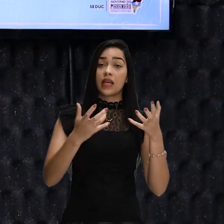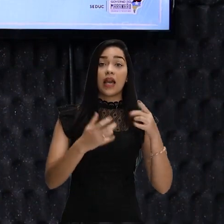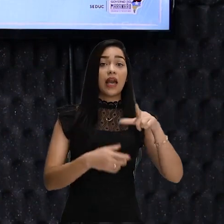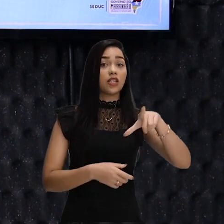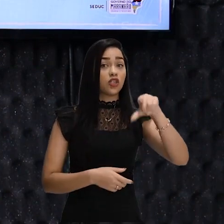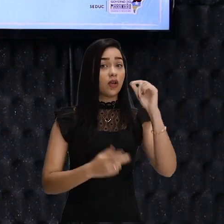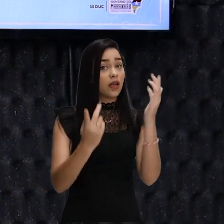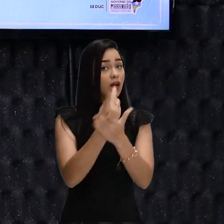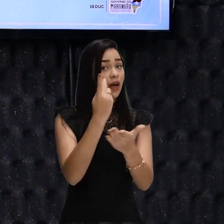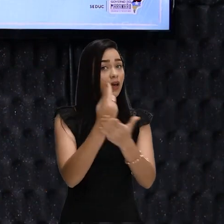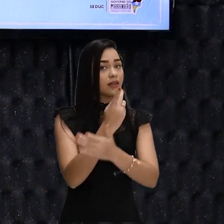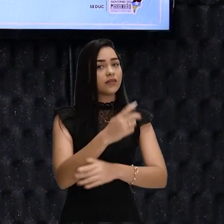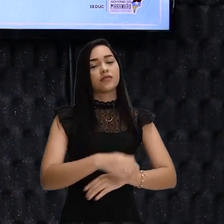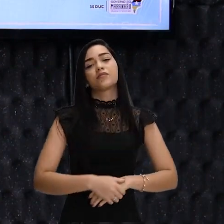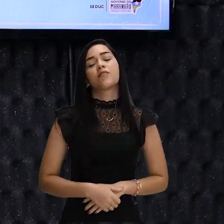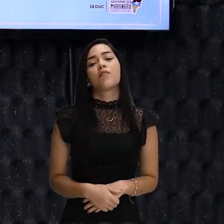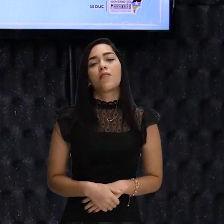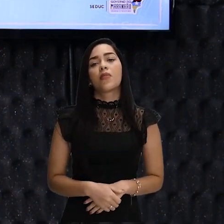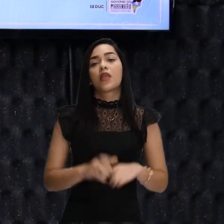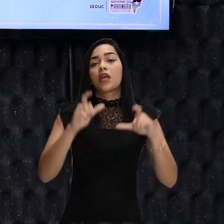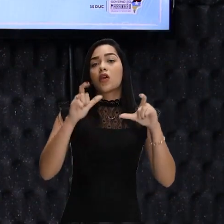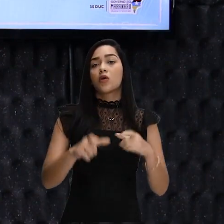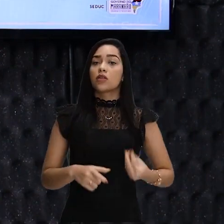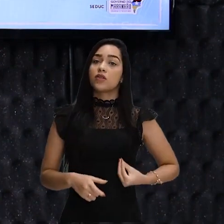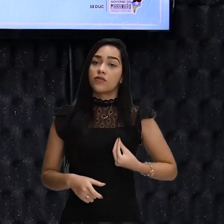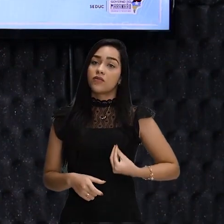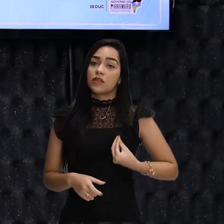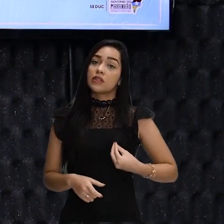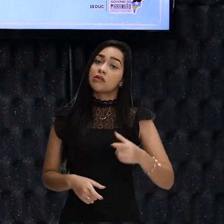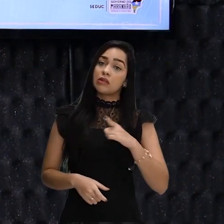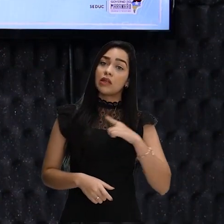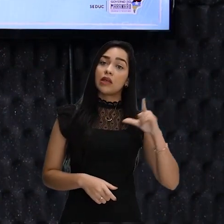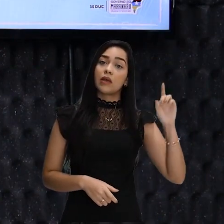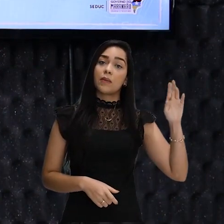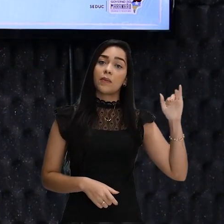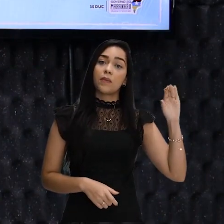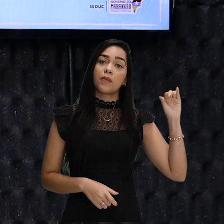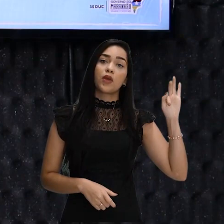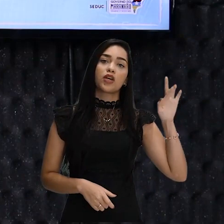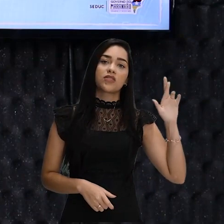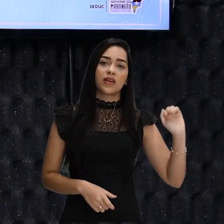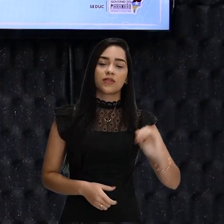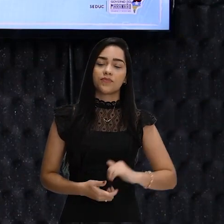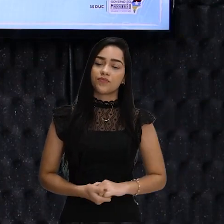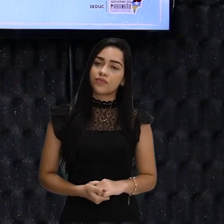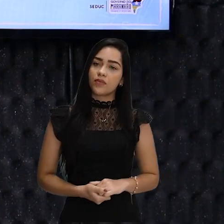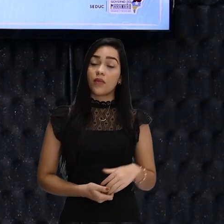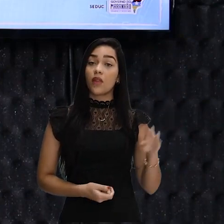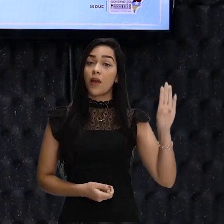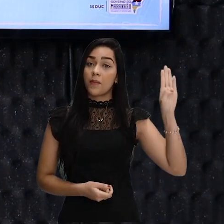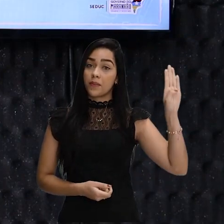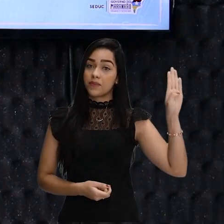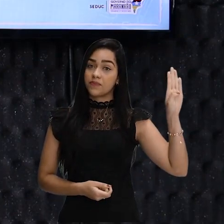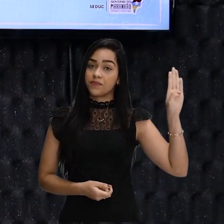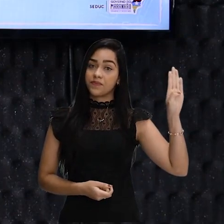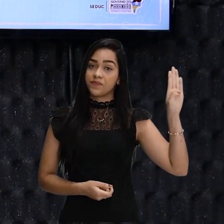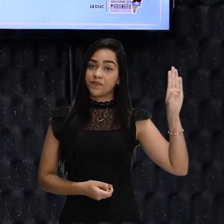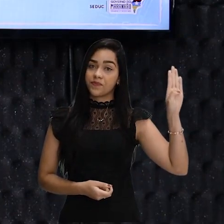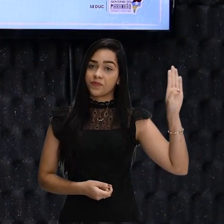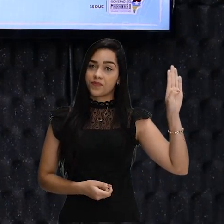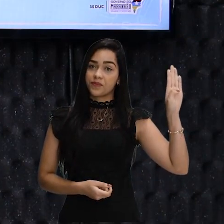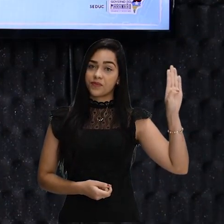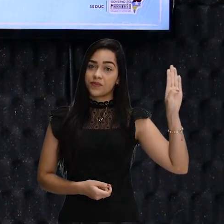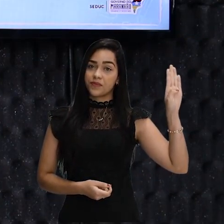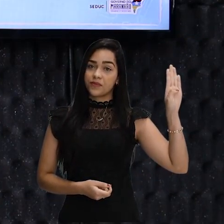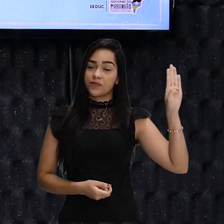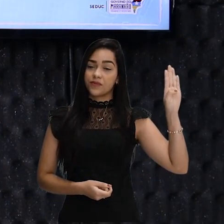você encontrar seres vivos é biosfera. Letra B. Está diretamente relacionada com a litosfera,